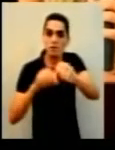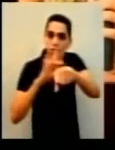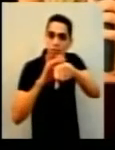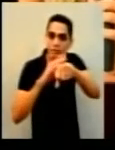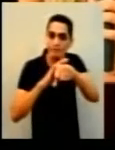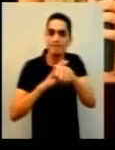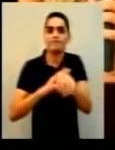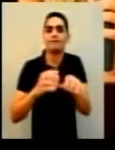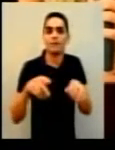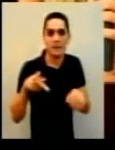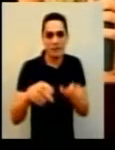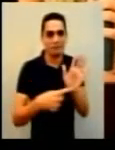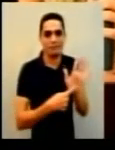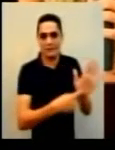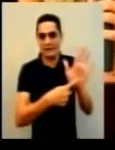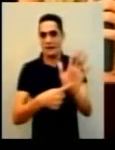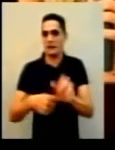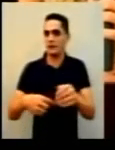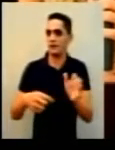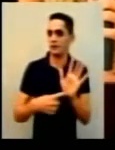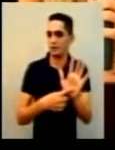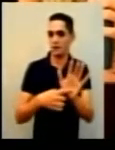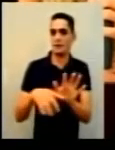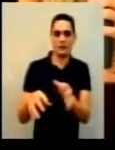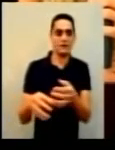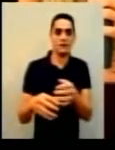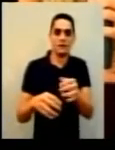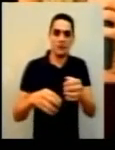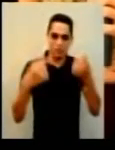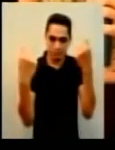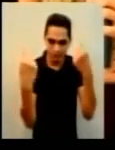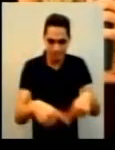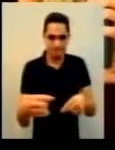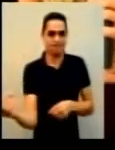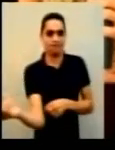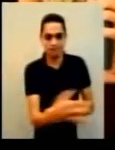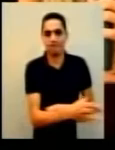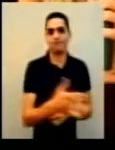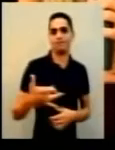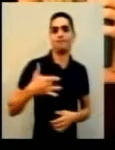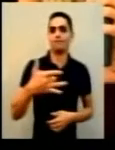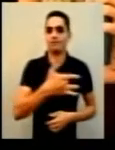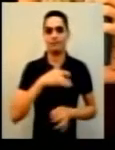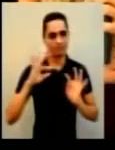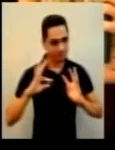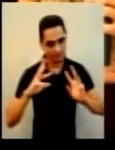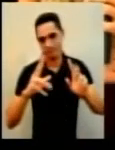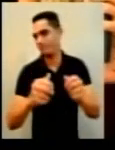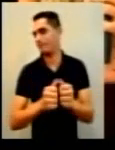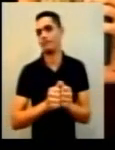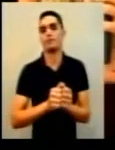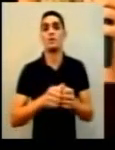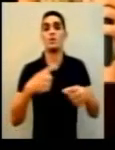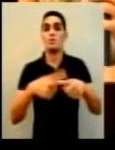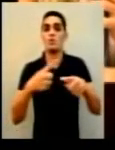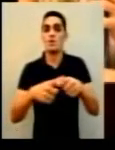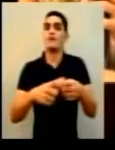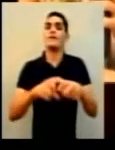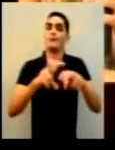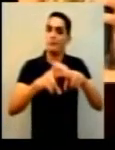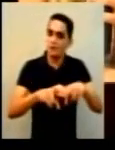ela tem trazido desafios para a saúde pública, para todo mundo, por causa disso, né? Ao mesmo tempo em que ela